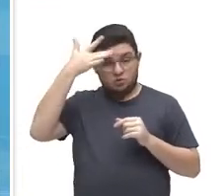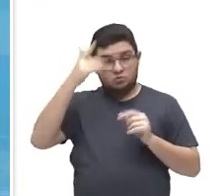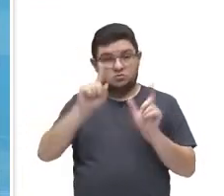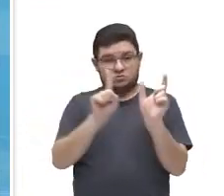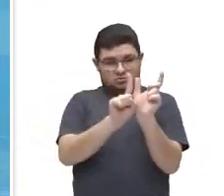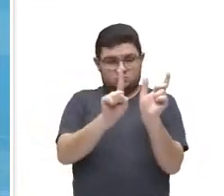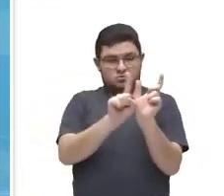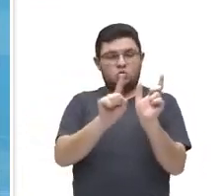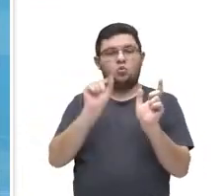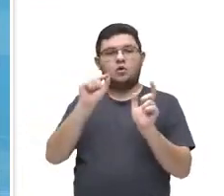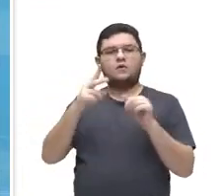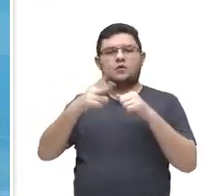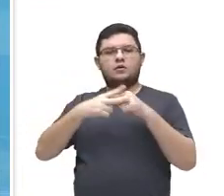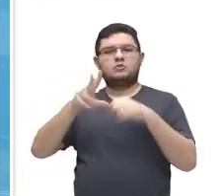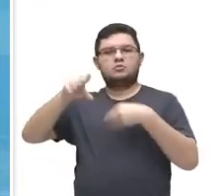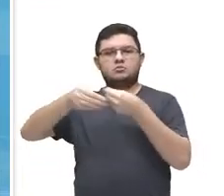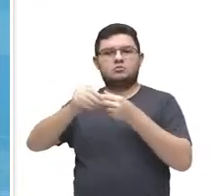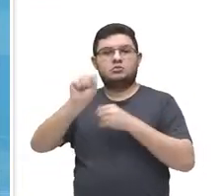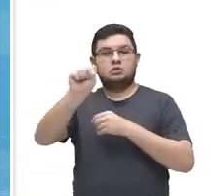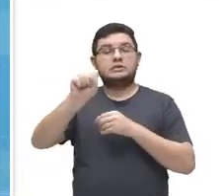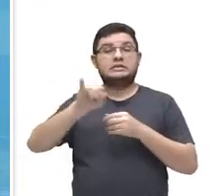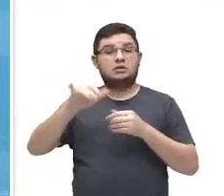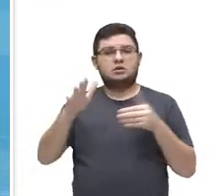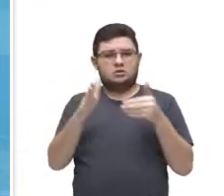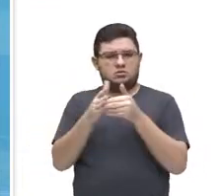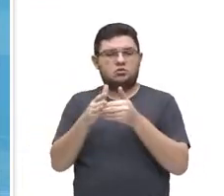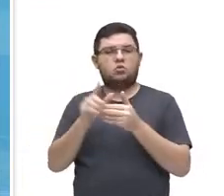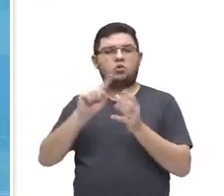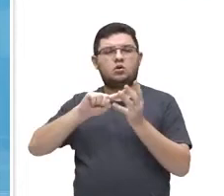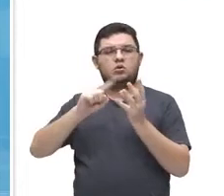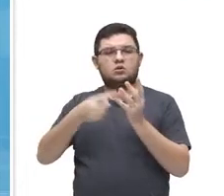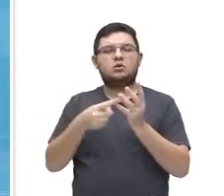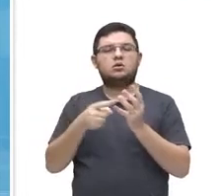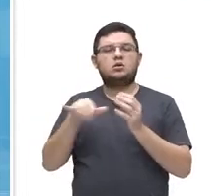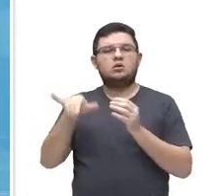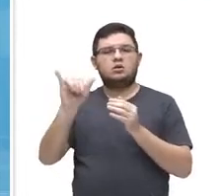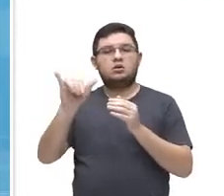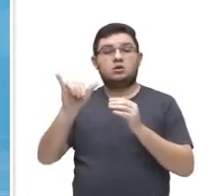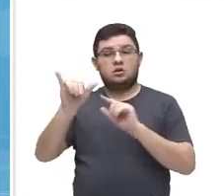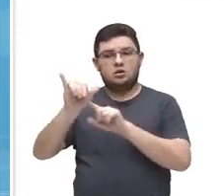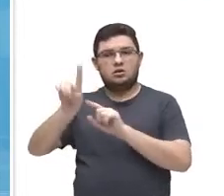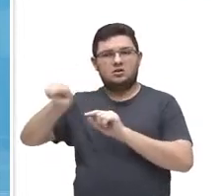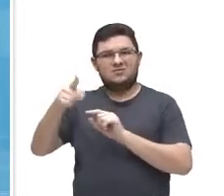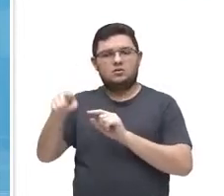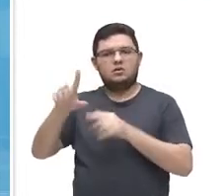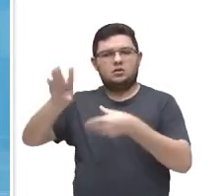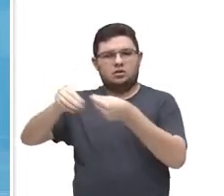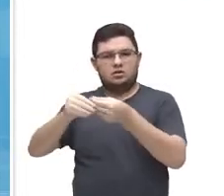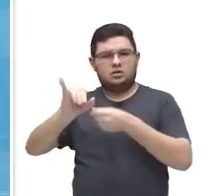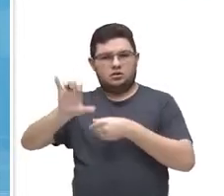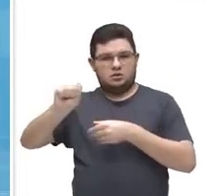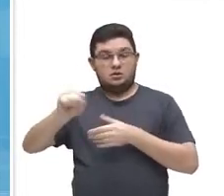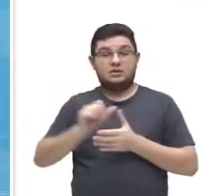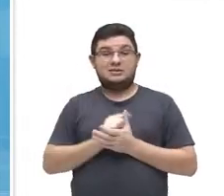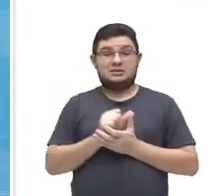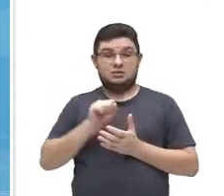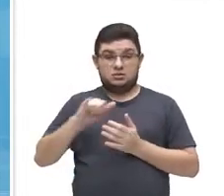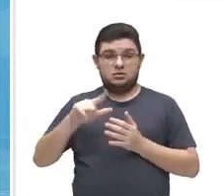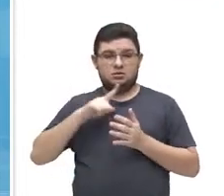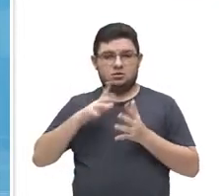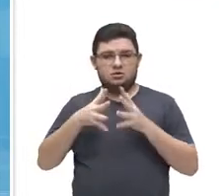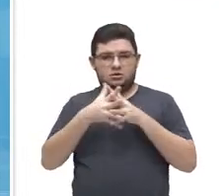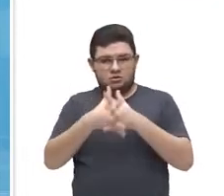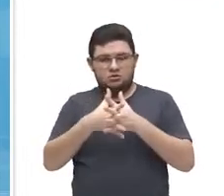terminação consoante Y, eu substituo o Y por IS. Já se esse meu verbo